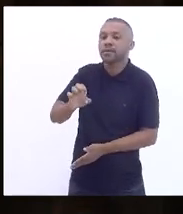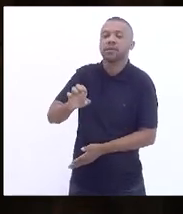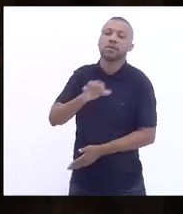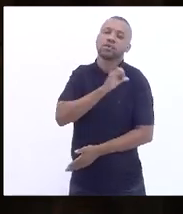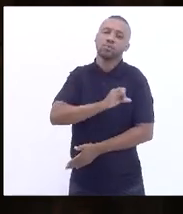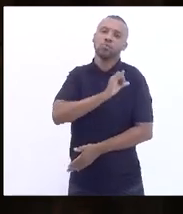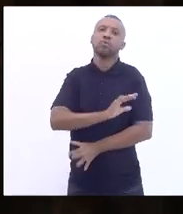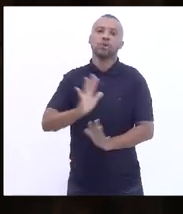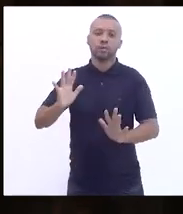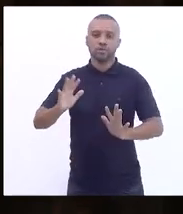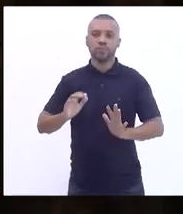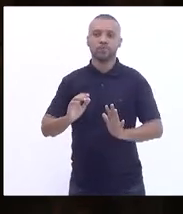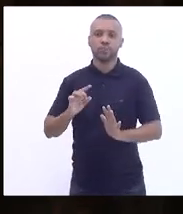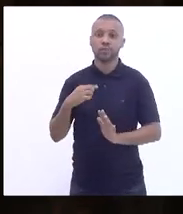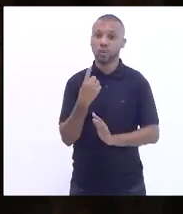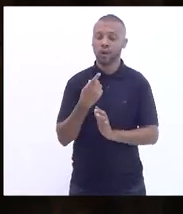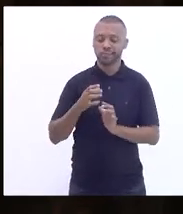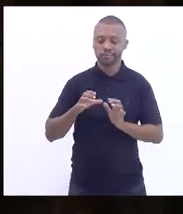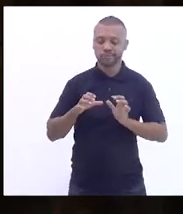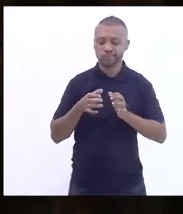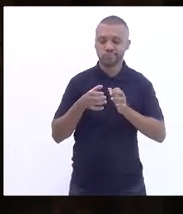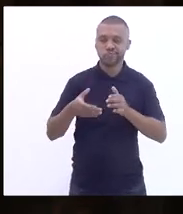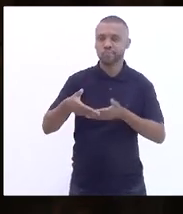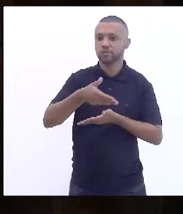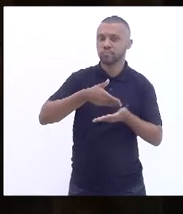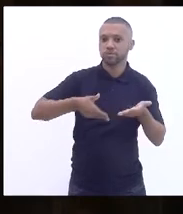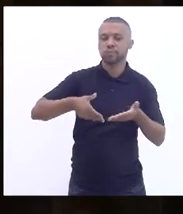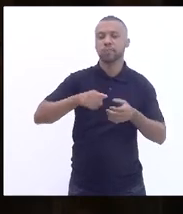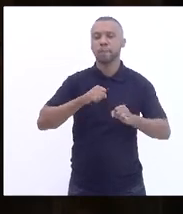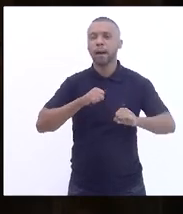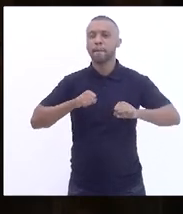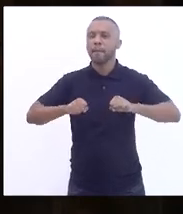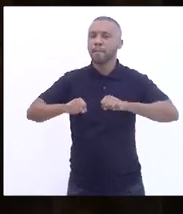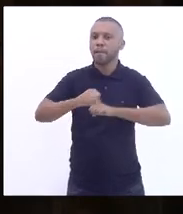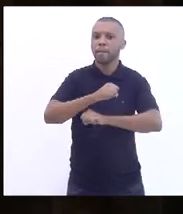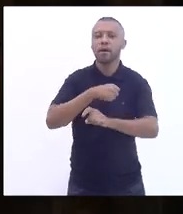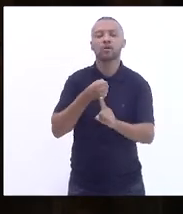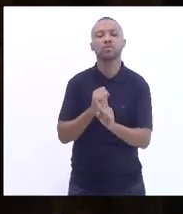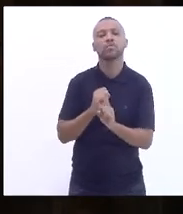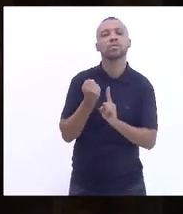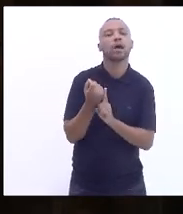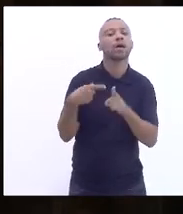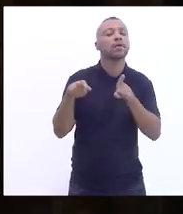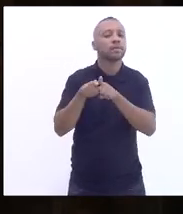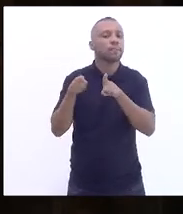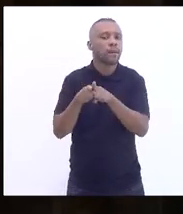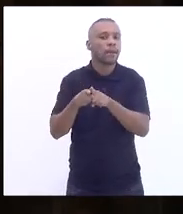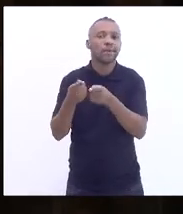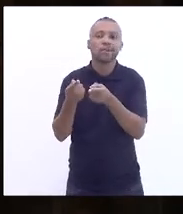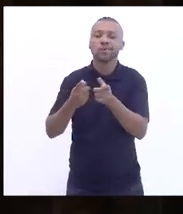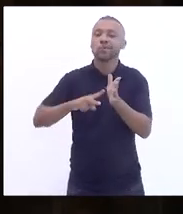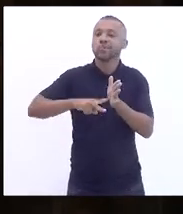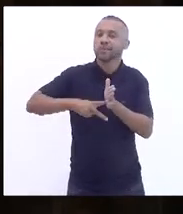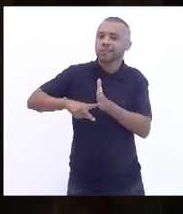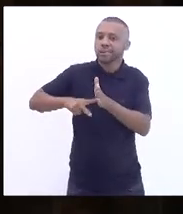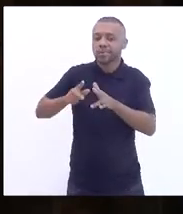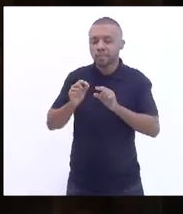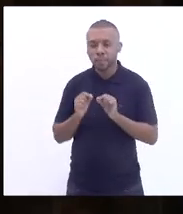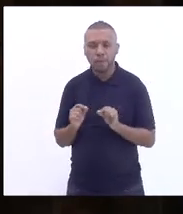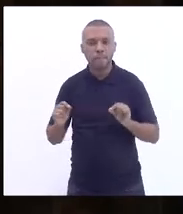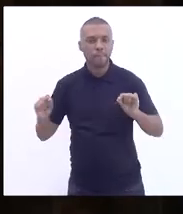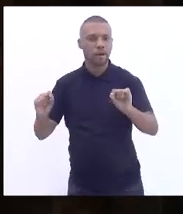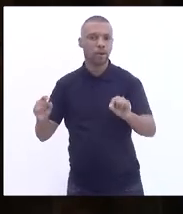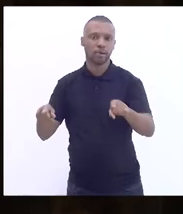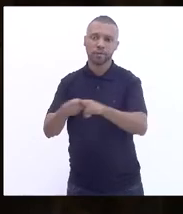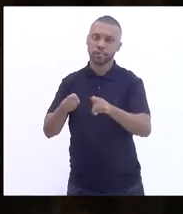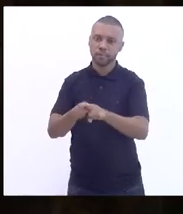nós da bancada não só dos movimentos sociais como também do sindicato né também